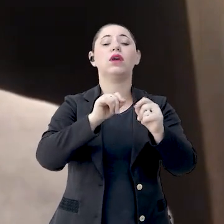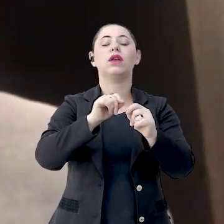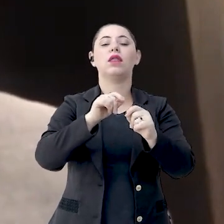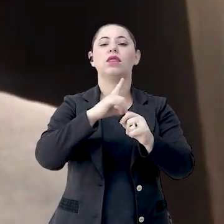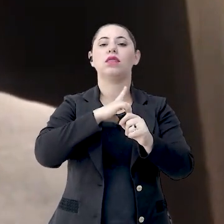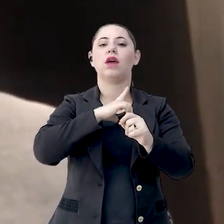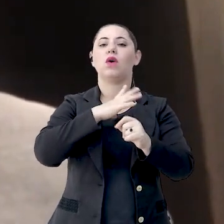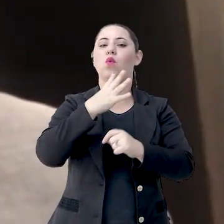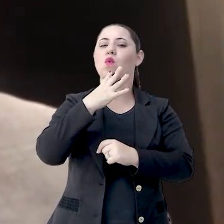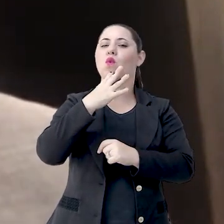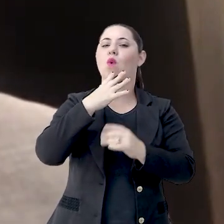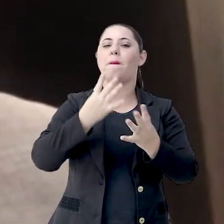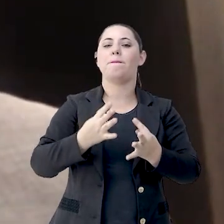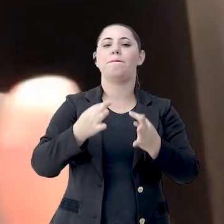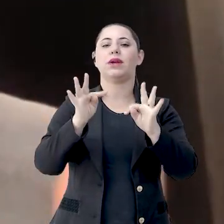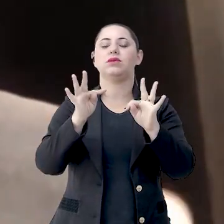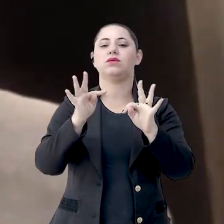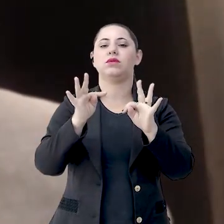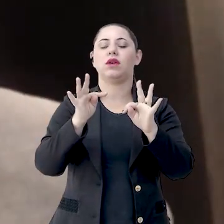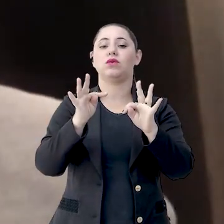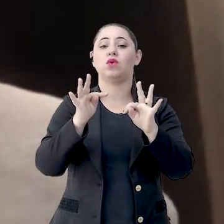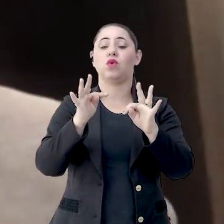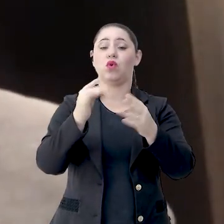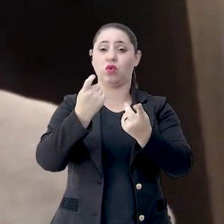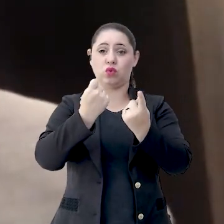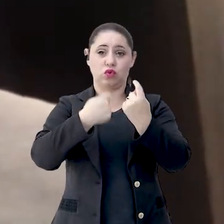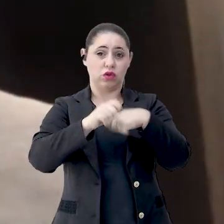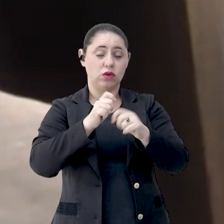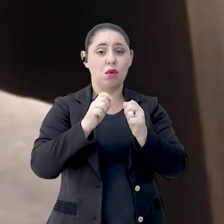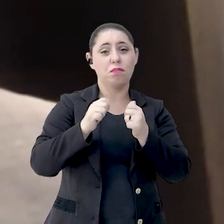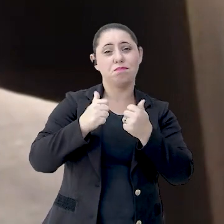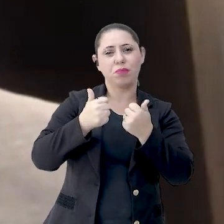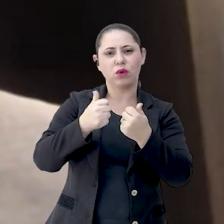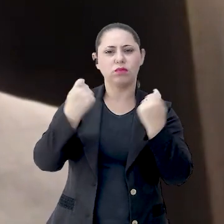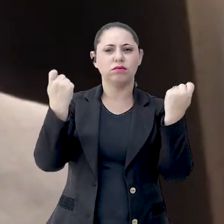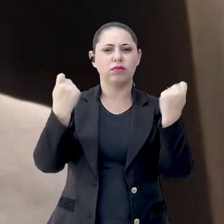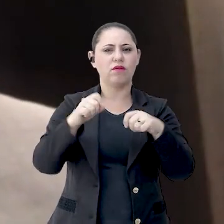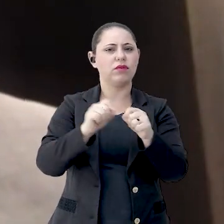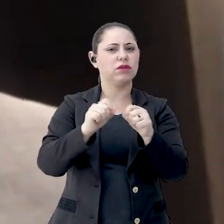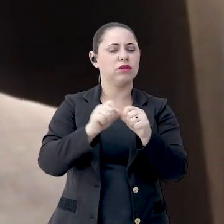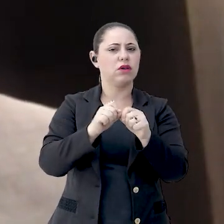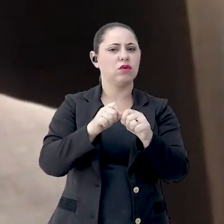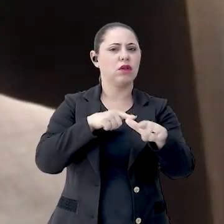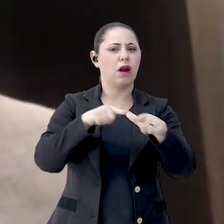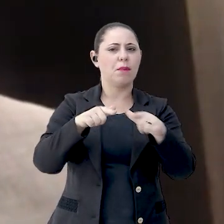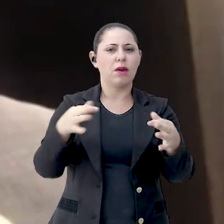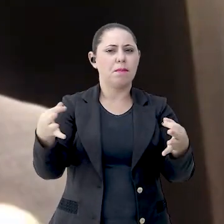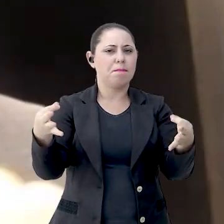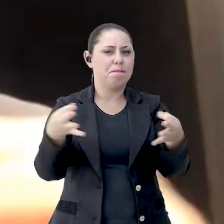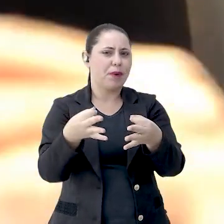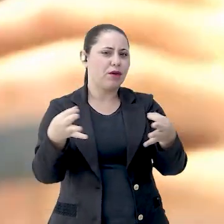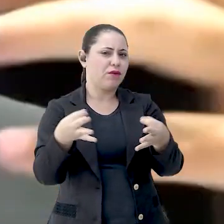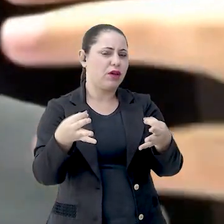privilegiar aqueles que detêm conhecimento técnico. Um bom gestor, para realizar uma